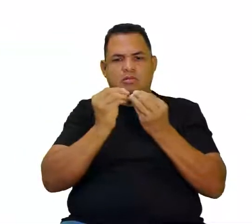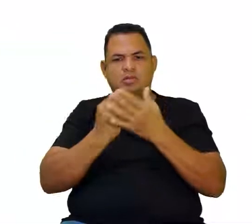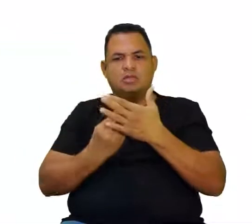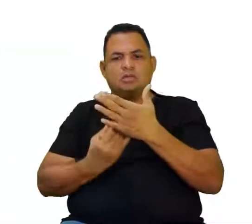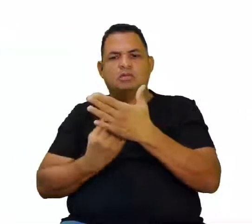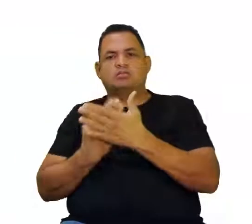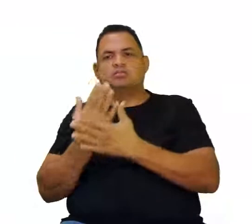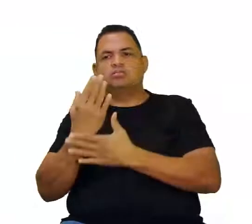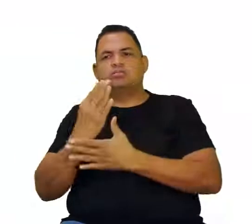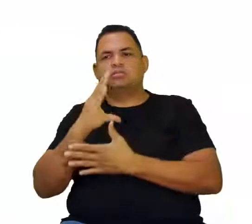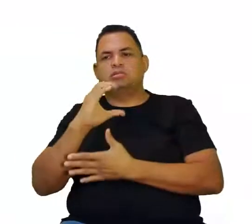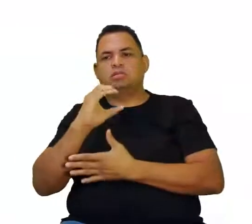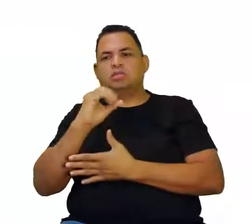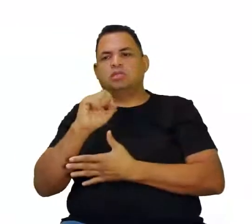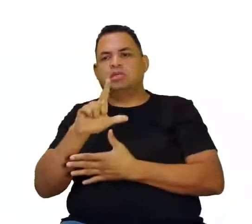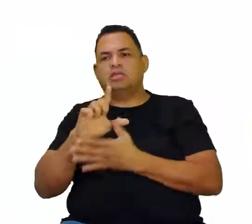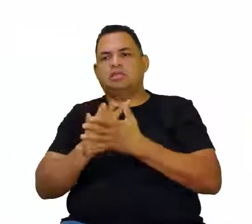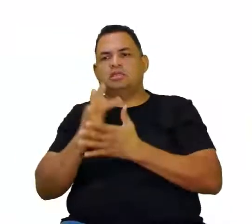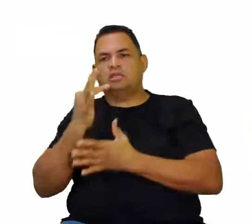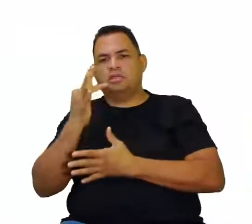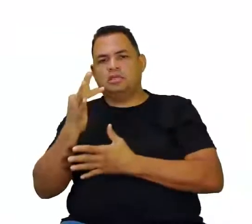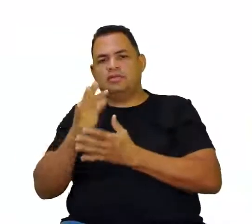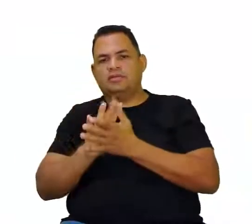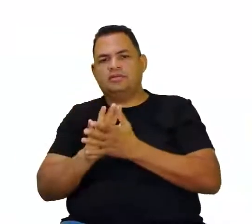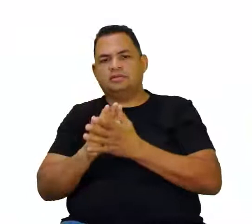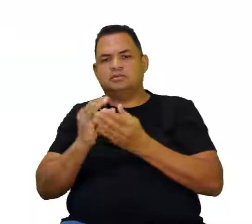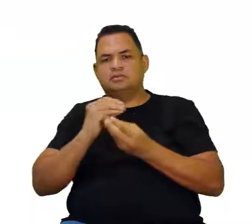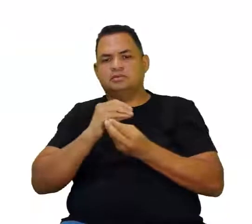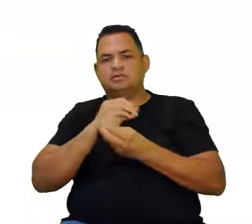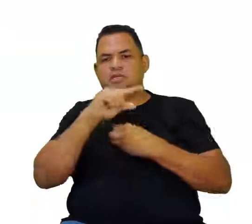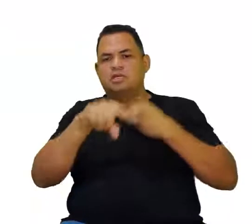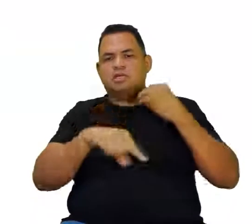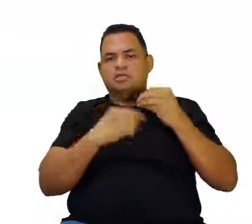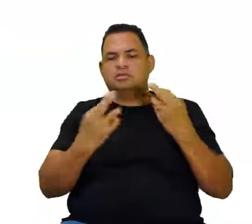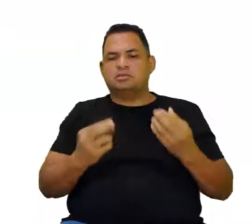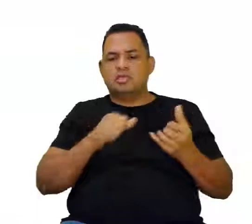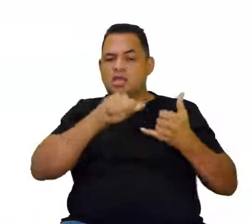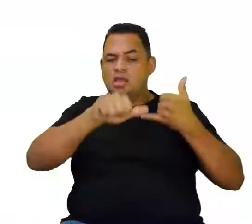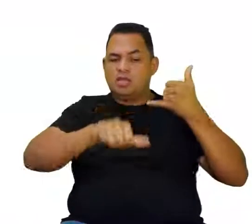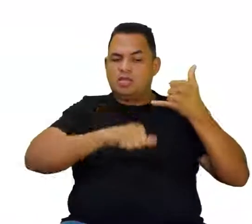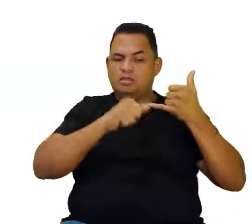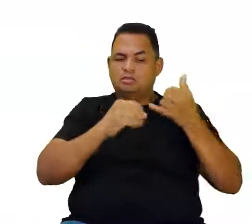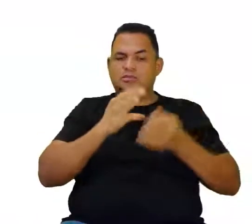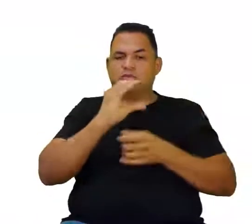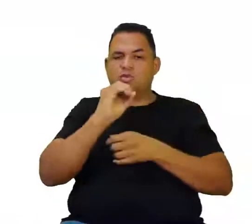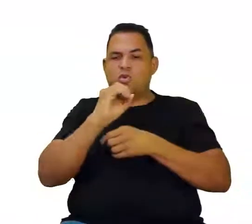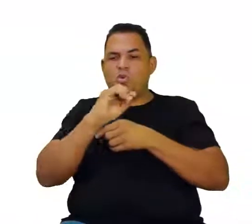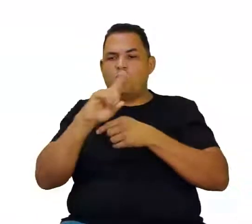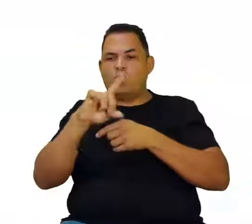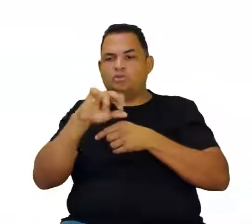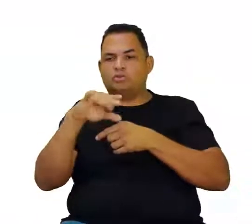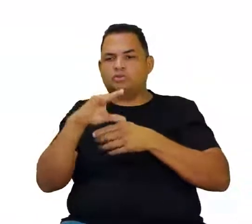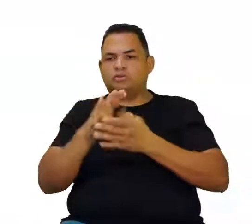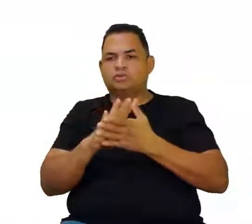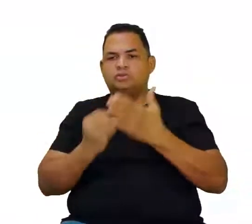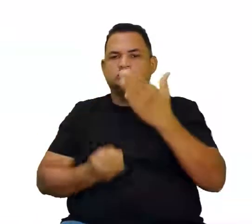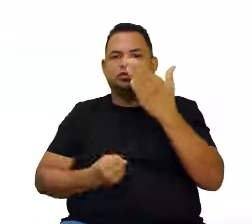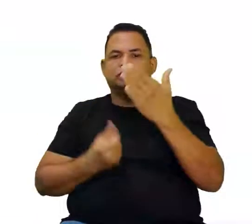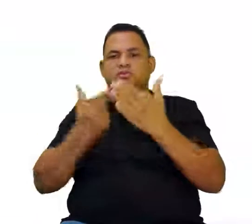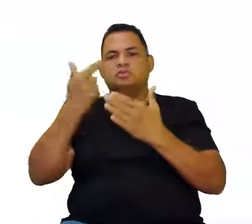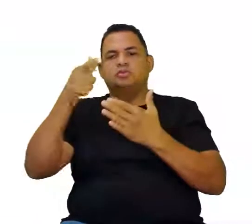e flúor, e esses átomos acabam reagindo com o ozônio, fazendo com que ele se desmanche e dê origem